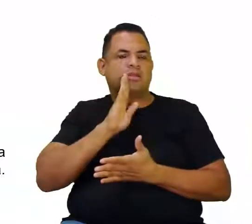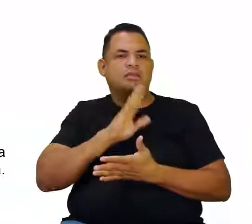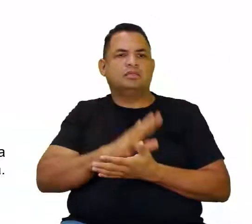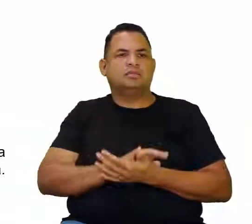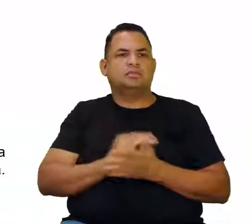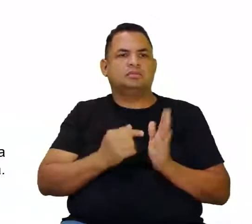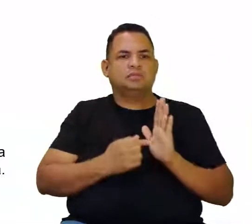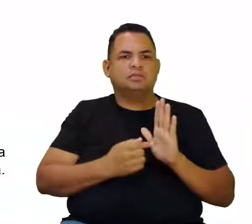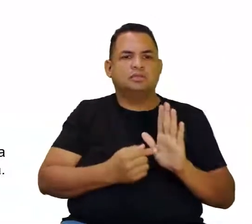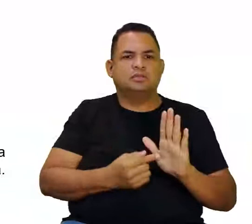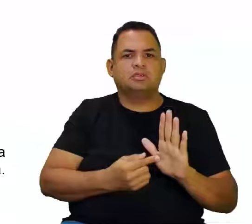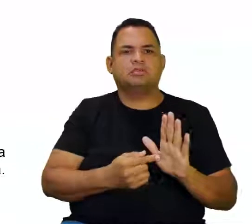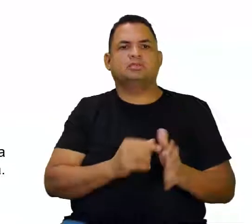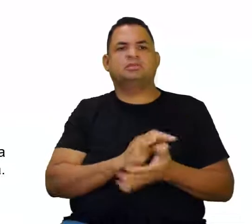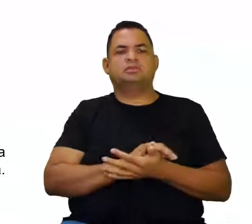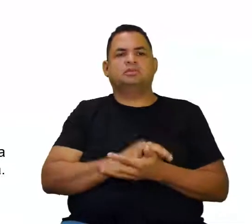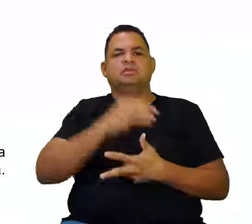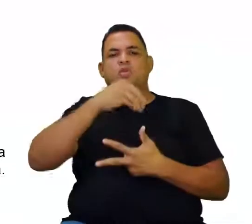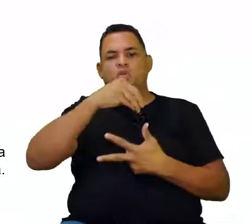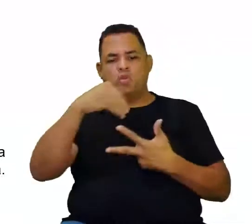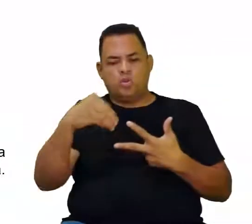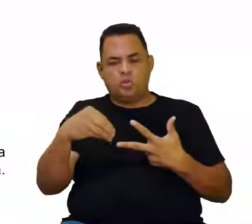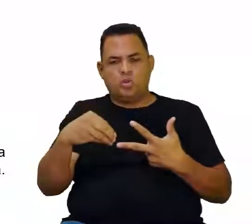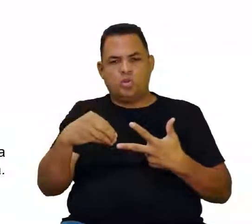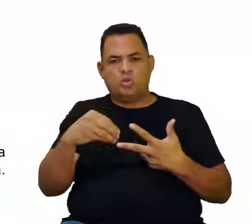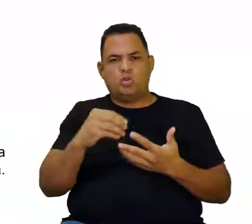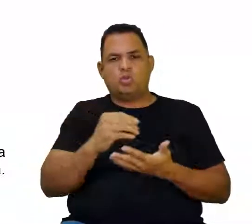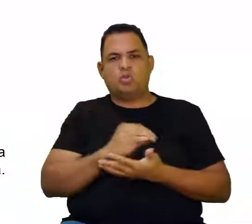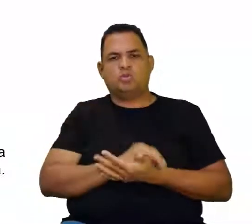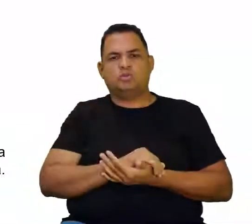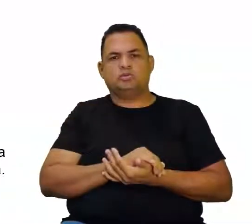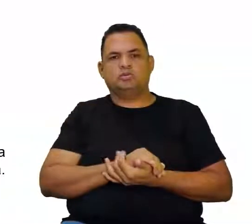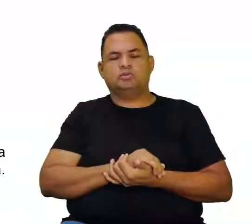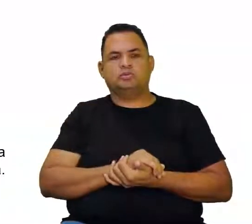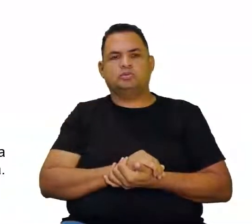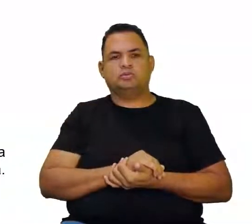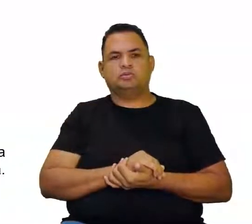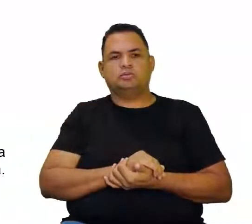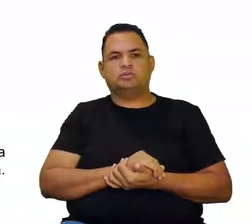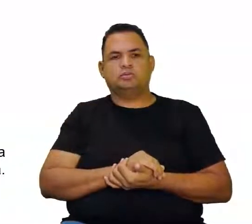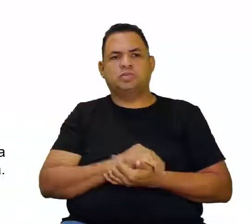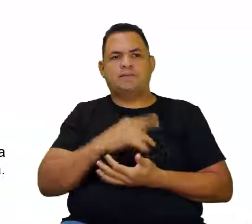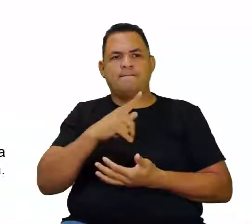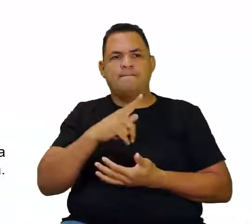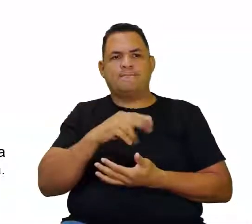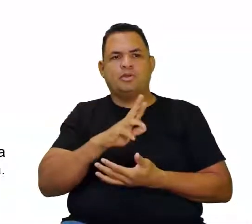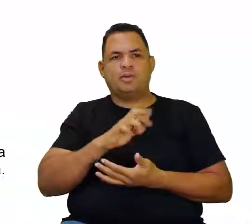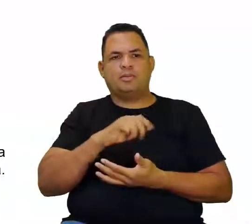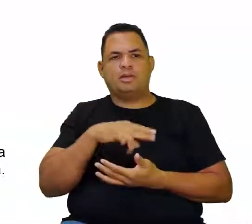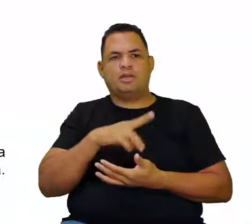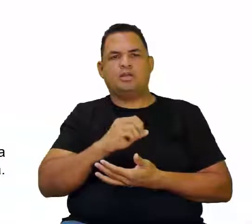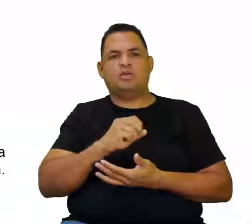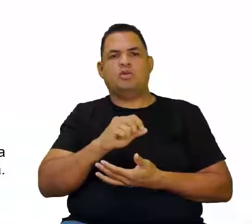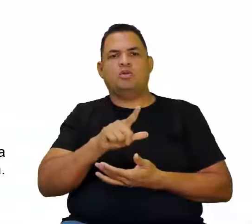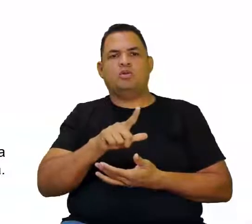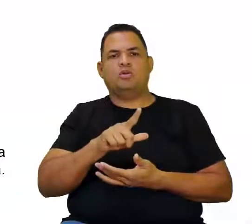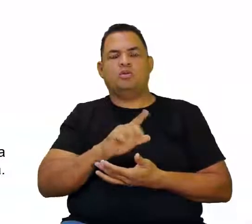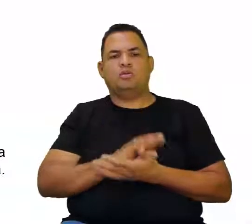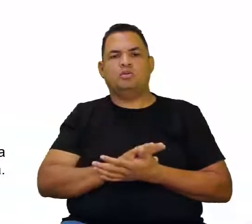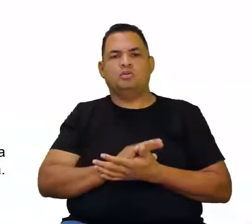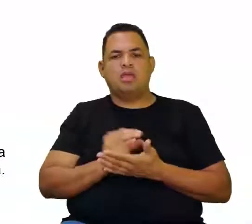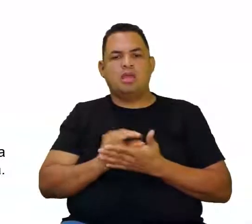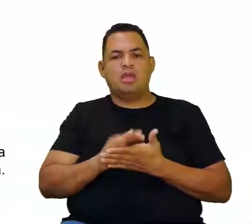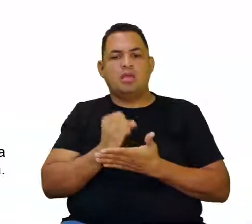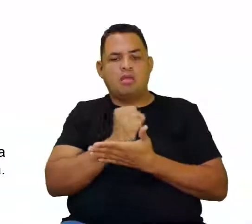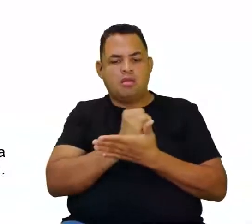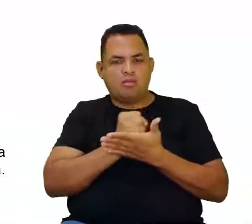ela traz a questão dos ácidos de Lowry. Então vamos aqui, ó. O propanolol é